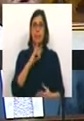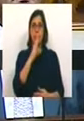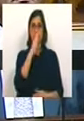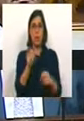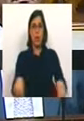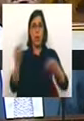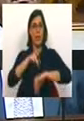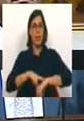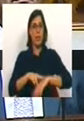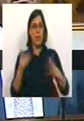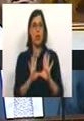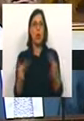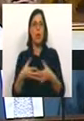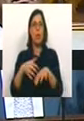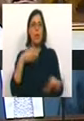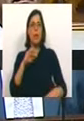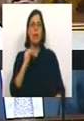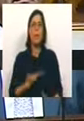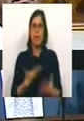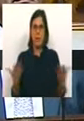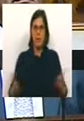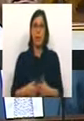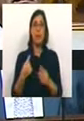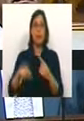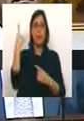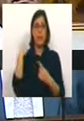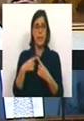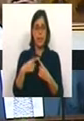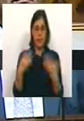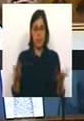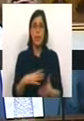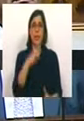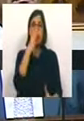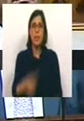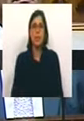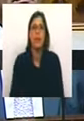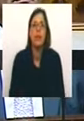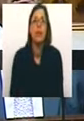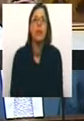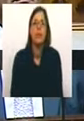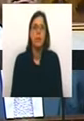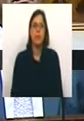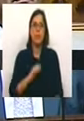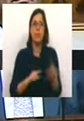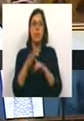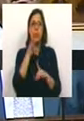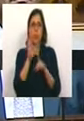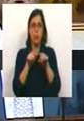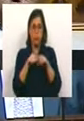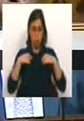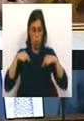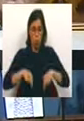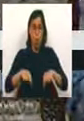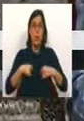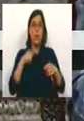nova direção do Grupo Parlamentar do PSD na semana passada e dizer que o deputado que aqui está hoje como líder